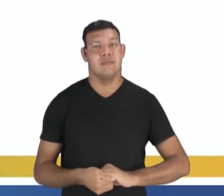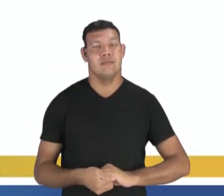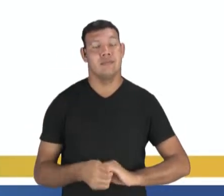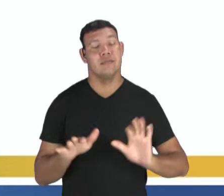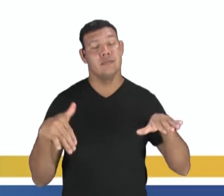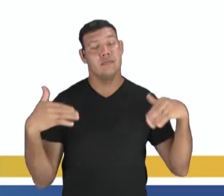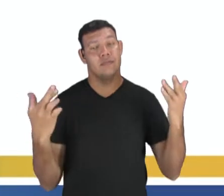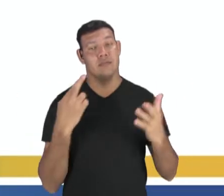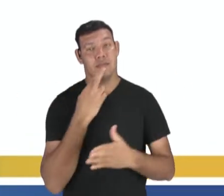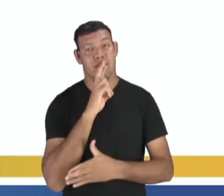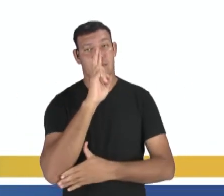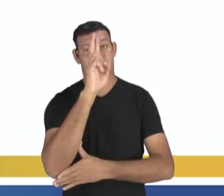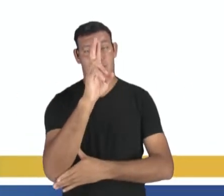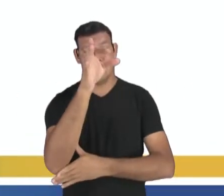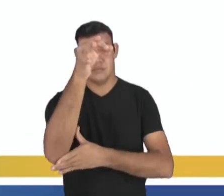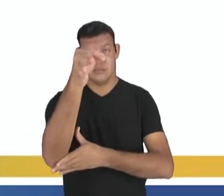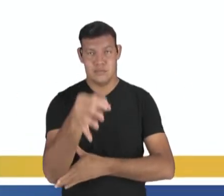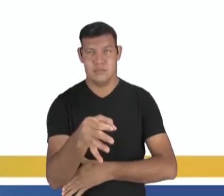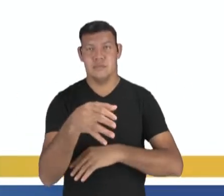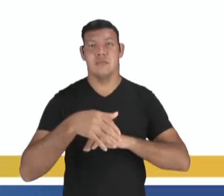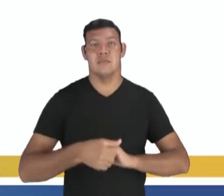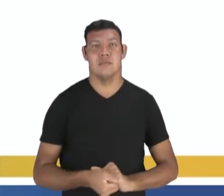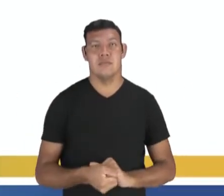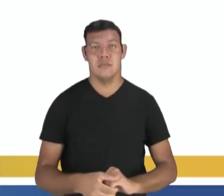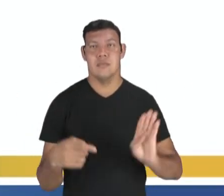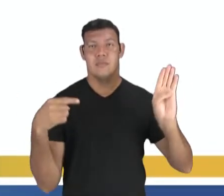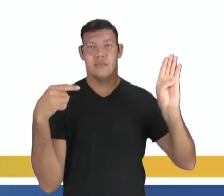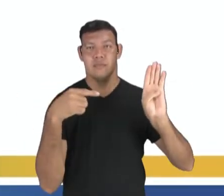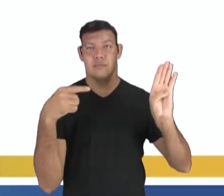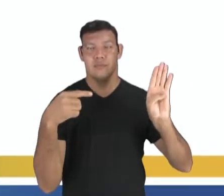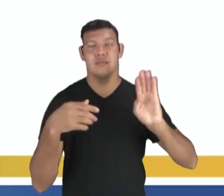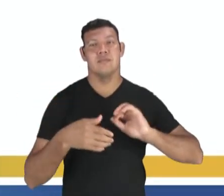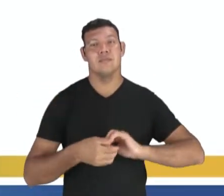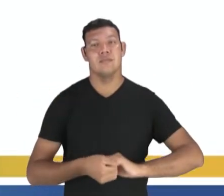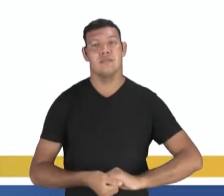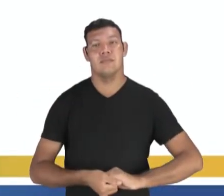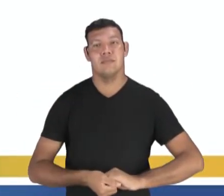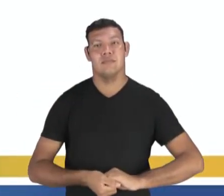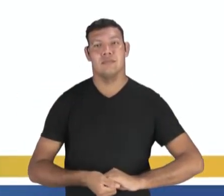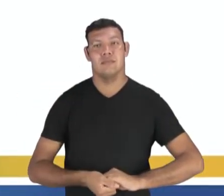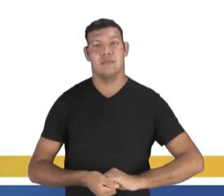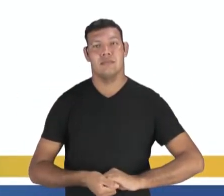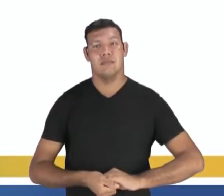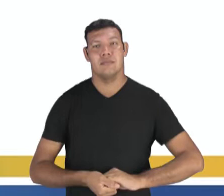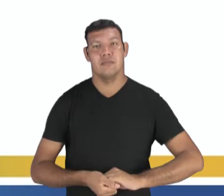8192 porta ela tá aí a nossa alternativa correta é a letra b